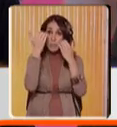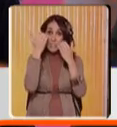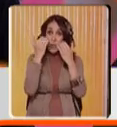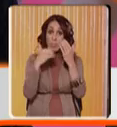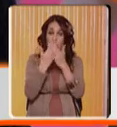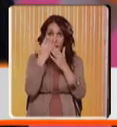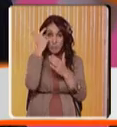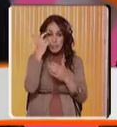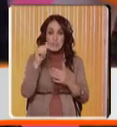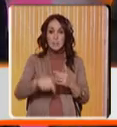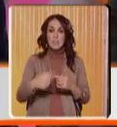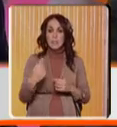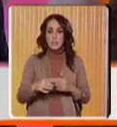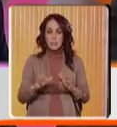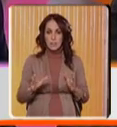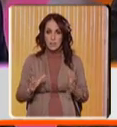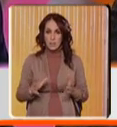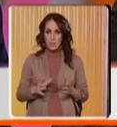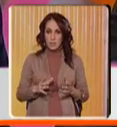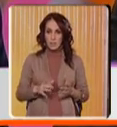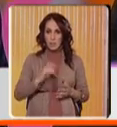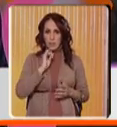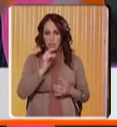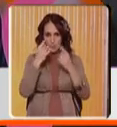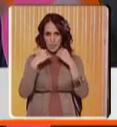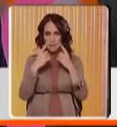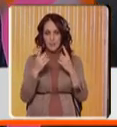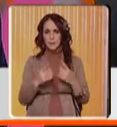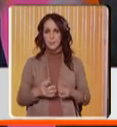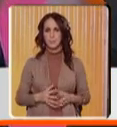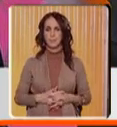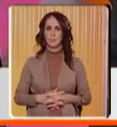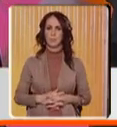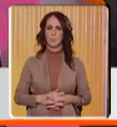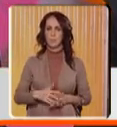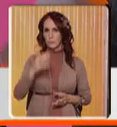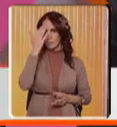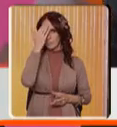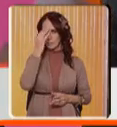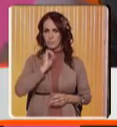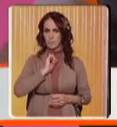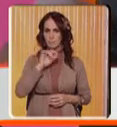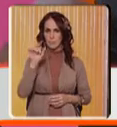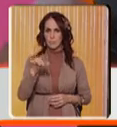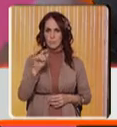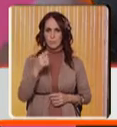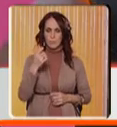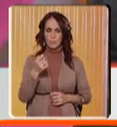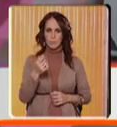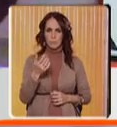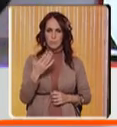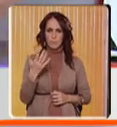ao cérebro. Uhum. Eu trouxe até aqui um esquema mais uma vez, se puderem mostrar, em que o nosso cérebro... Isto é um pouquinho